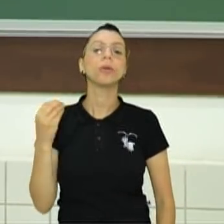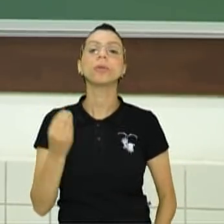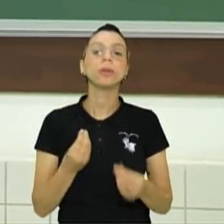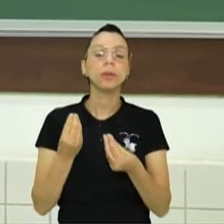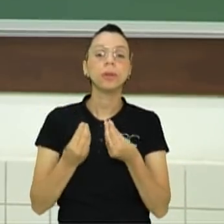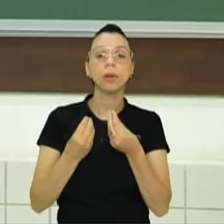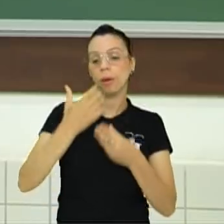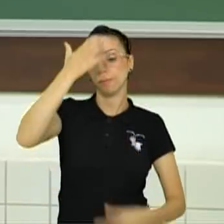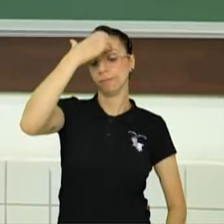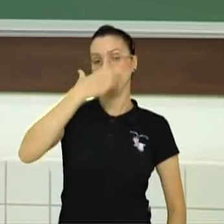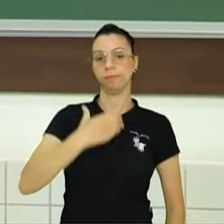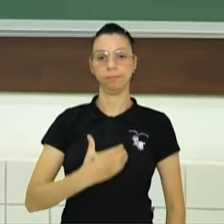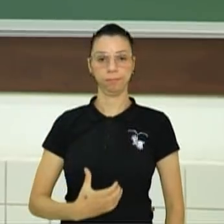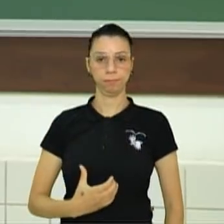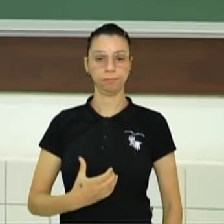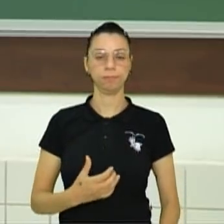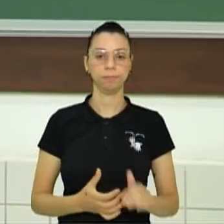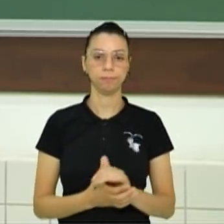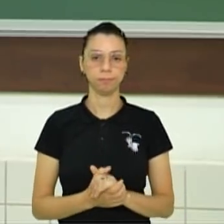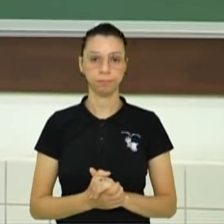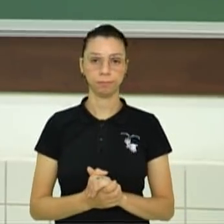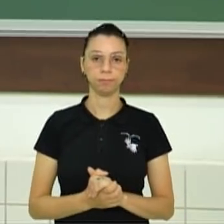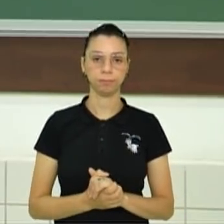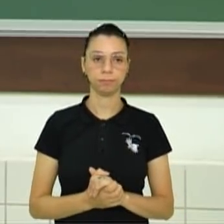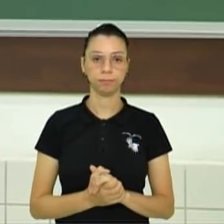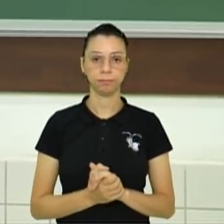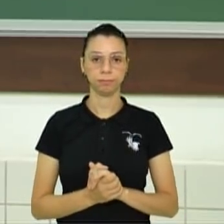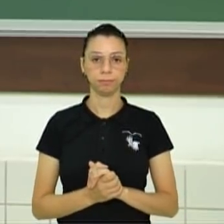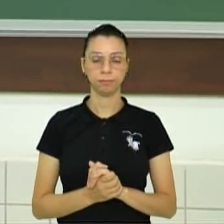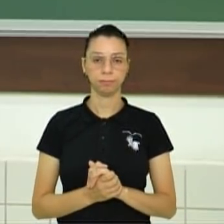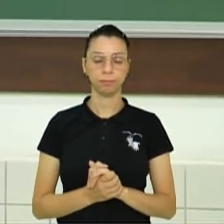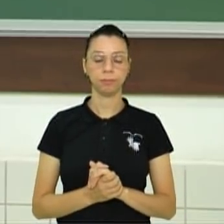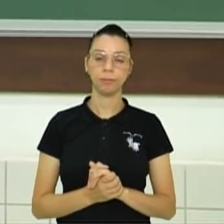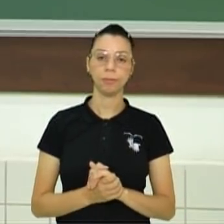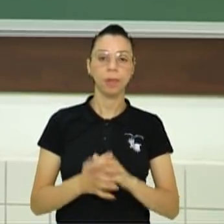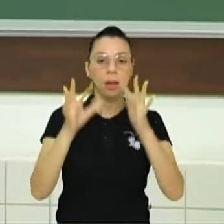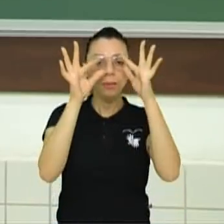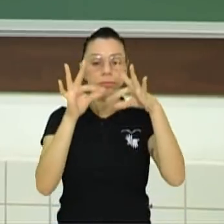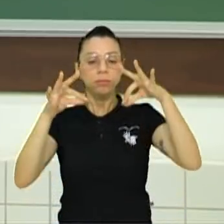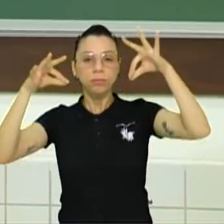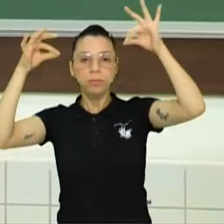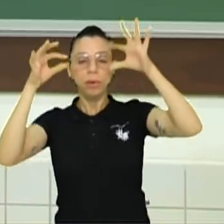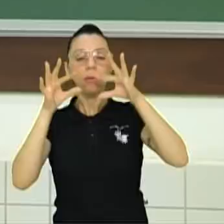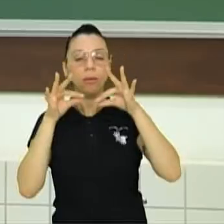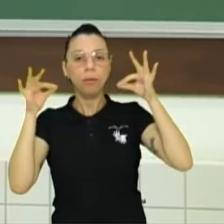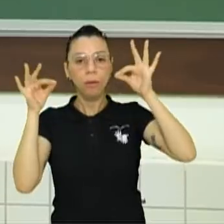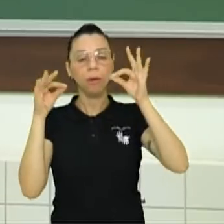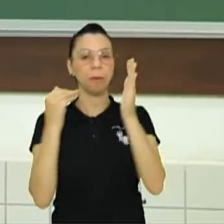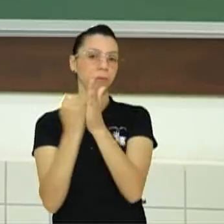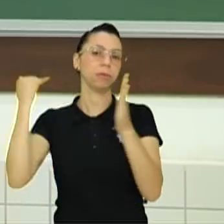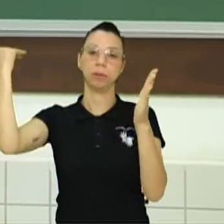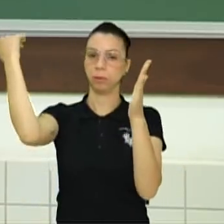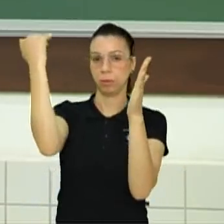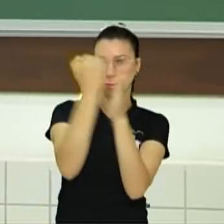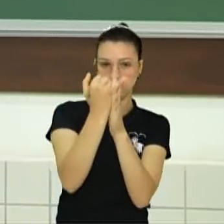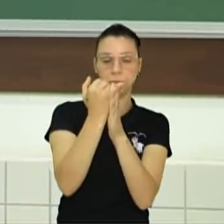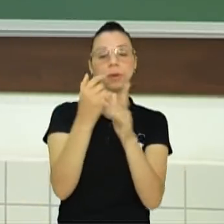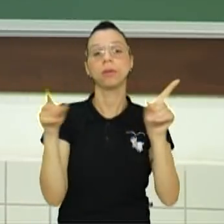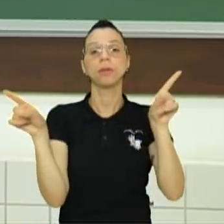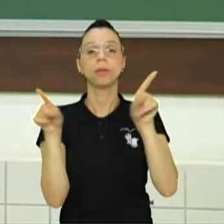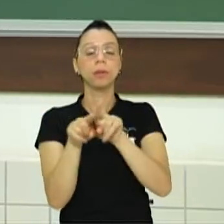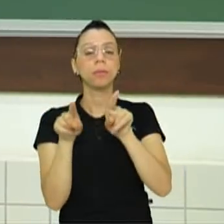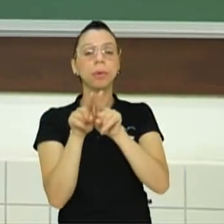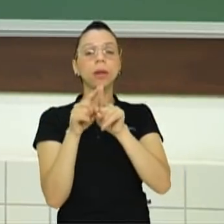aparência, tá? É as linhas exageradas, né, sobre o